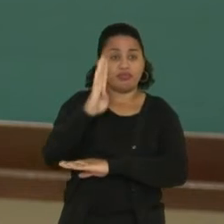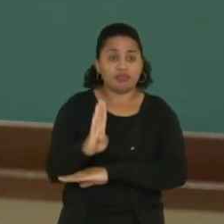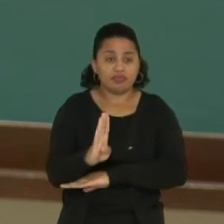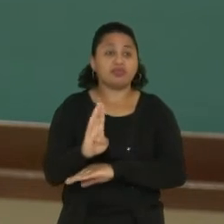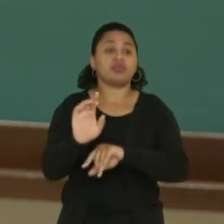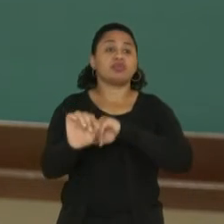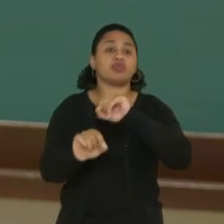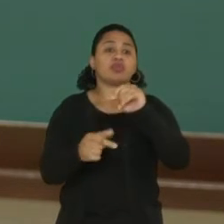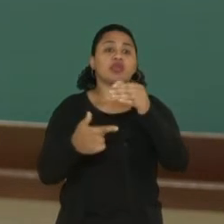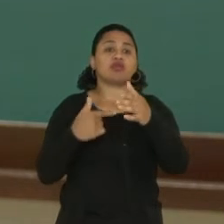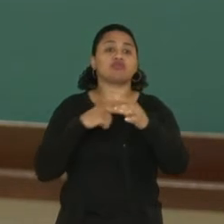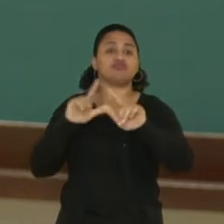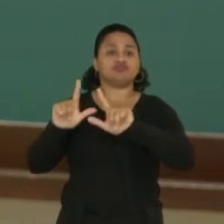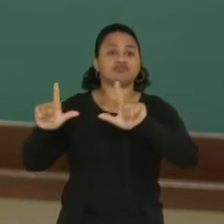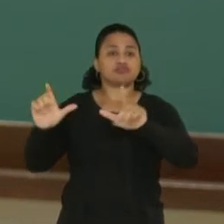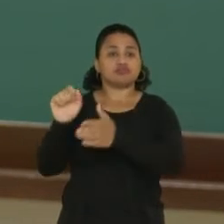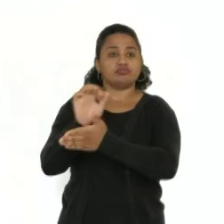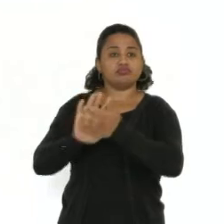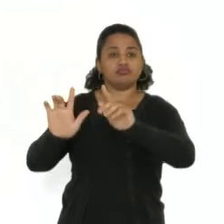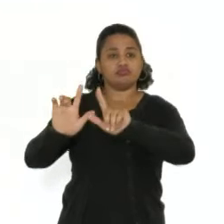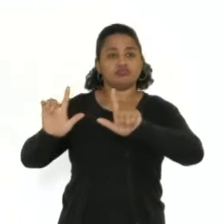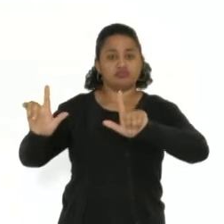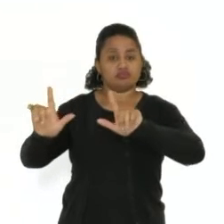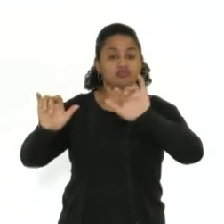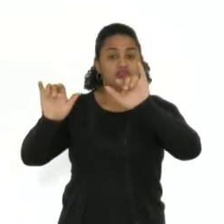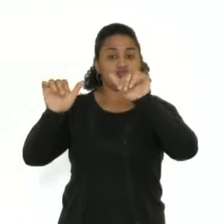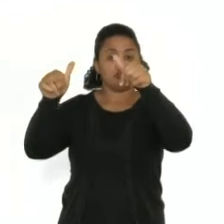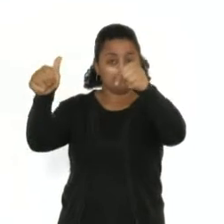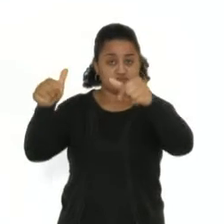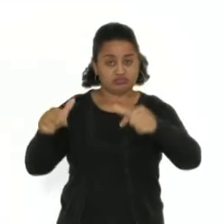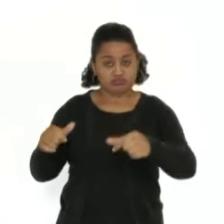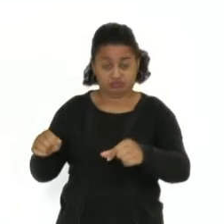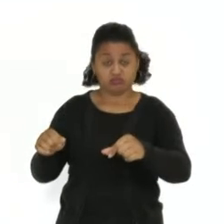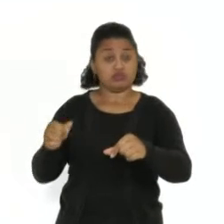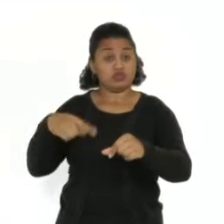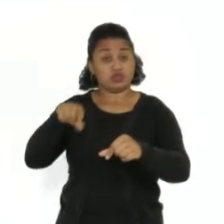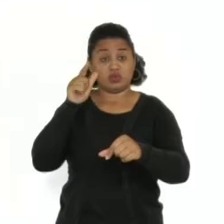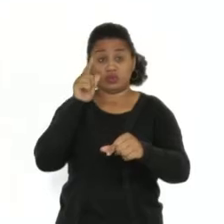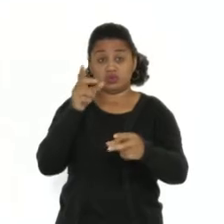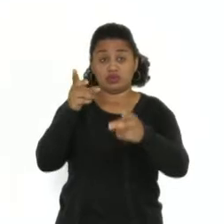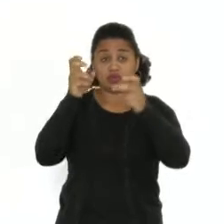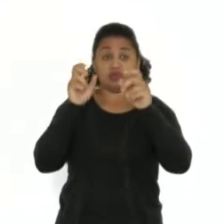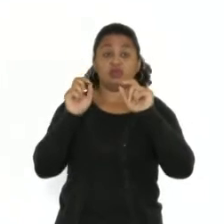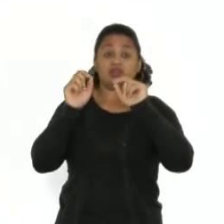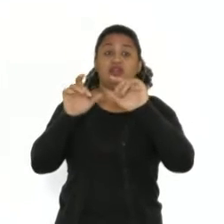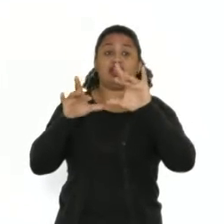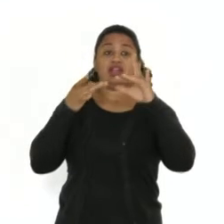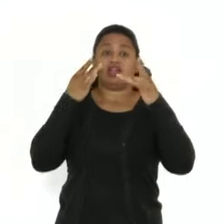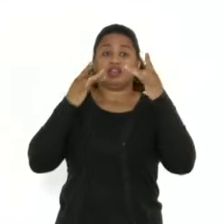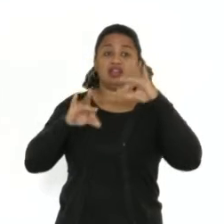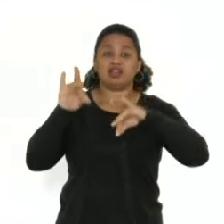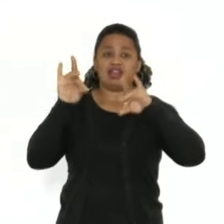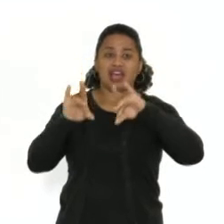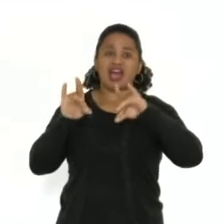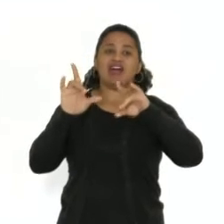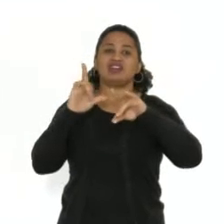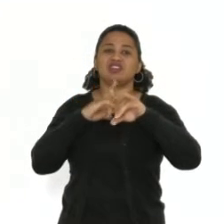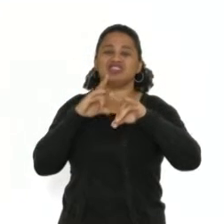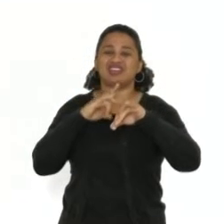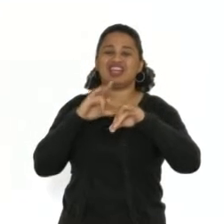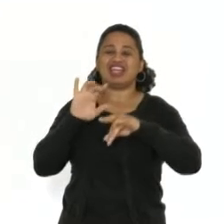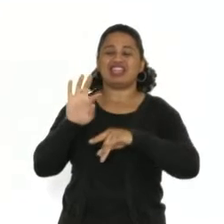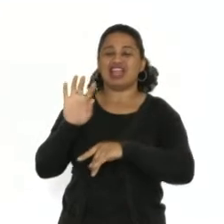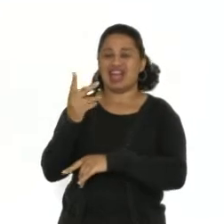colocamos na iconografia o cartaz, né? E você observa que, por exemplo, o teatro ali ainda era escrito com